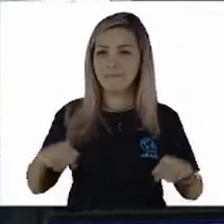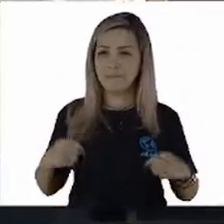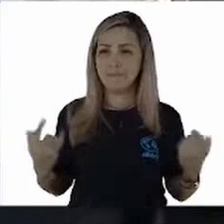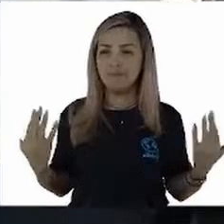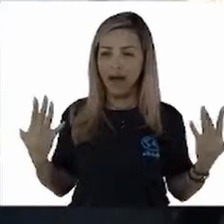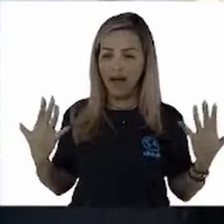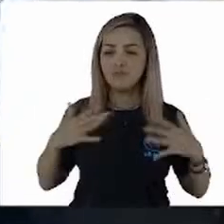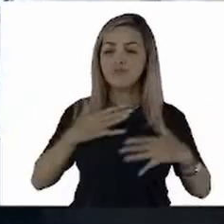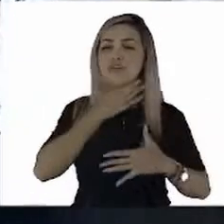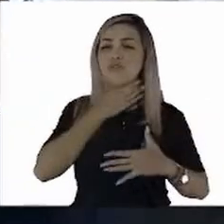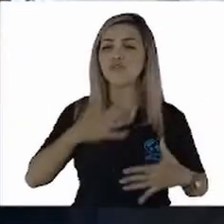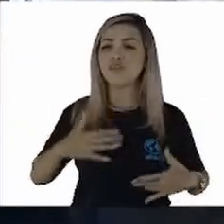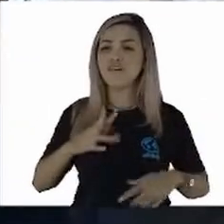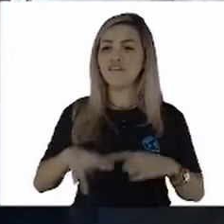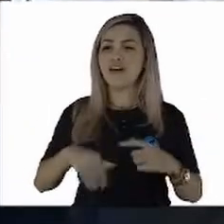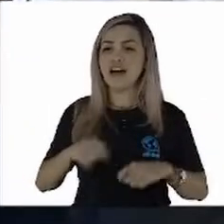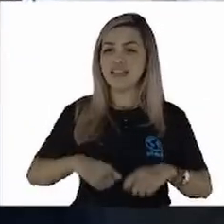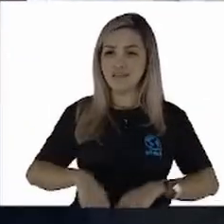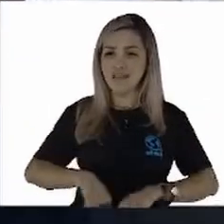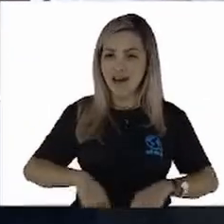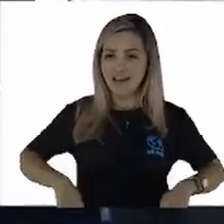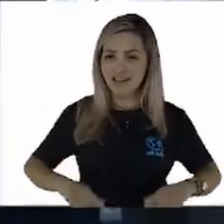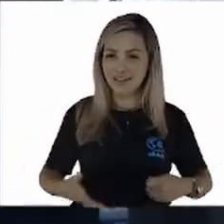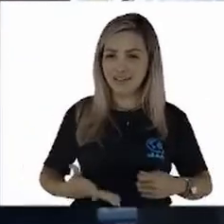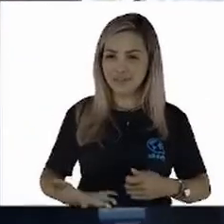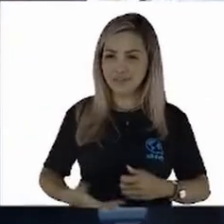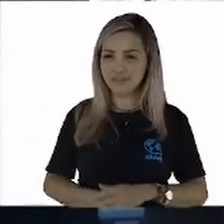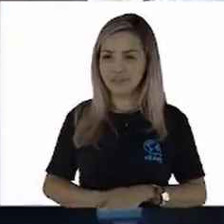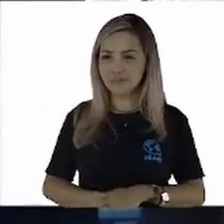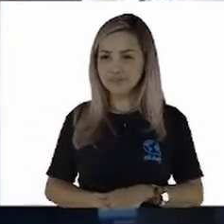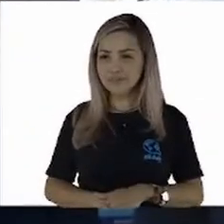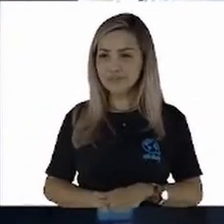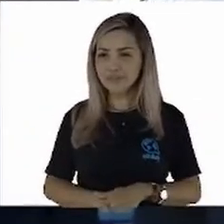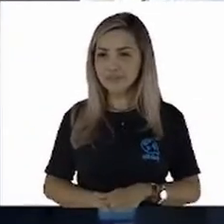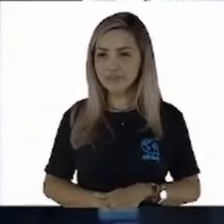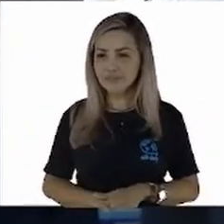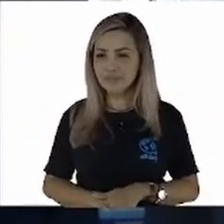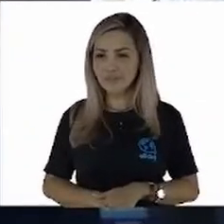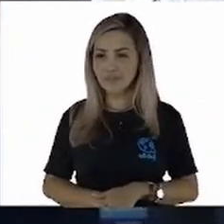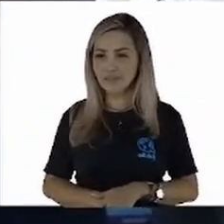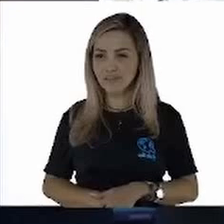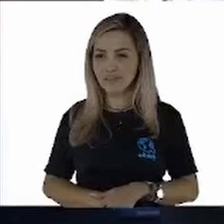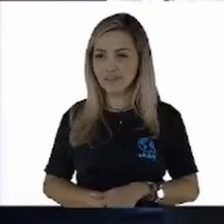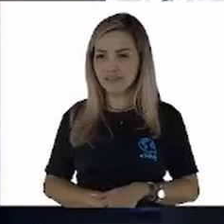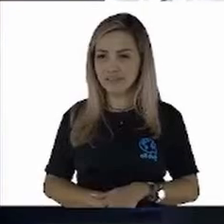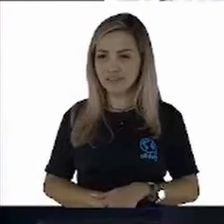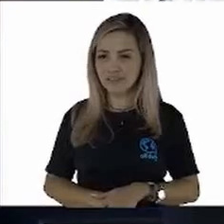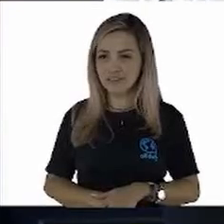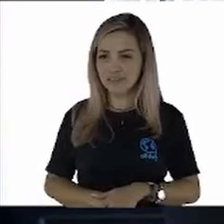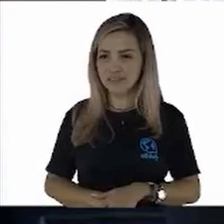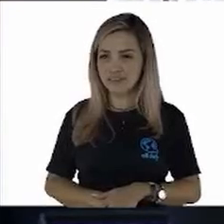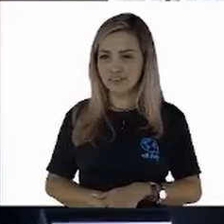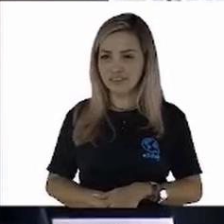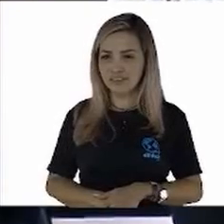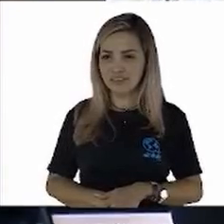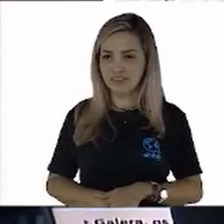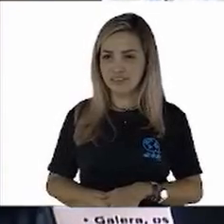nos braços, no pescoço. Vai dar um nó na barriga. Amarra na barriga. Puxa com força. Isso, dá um nó por cima.